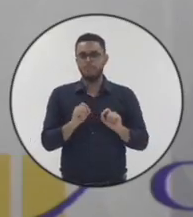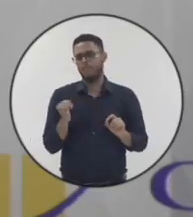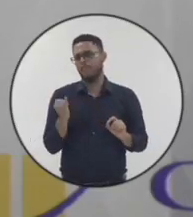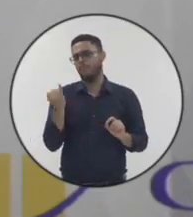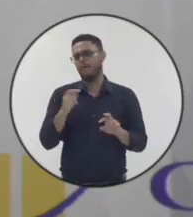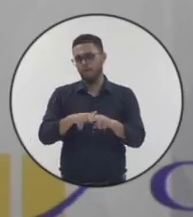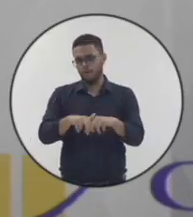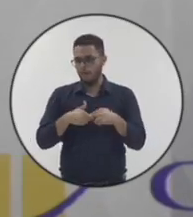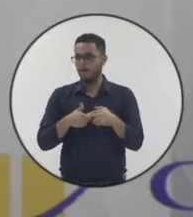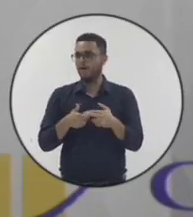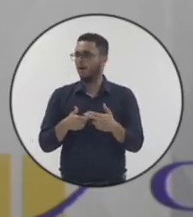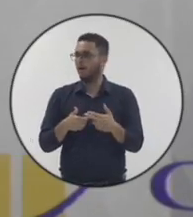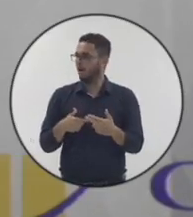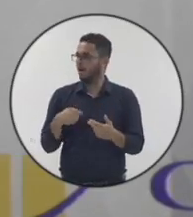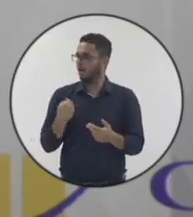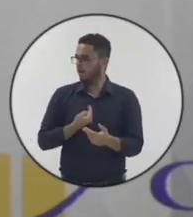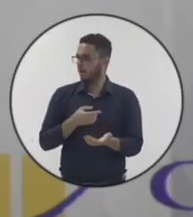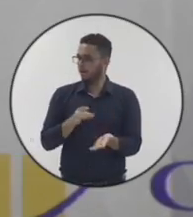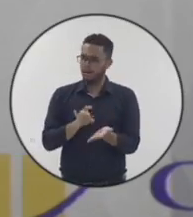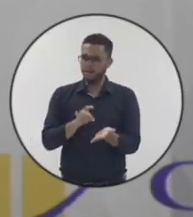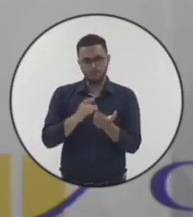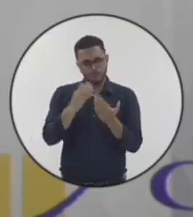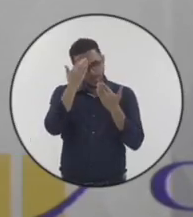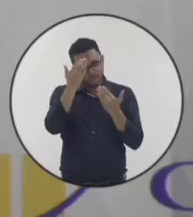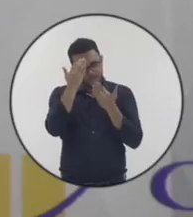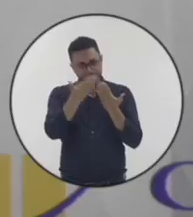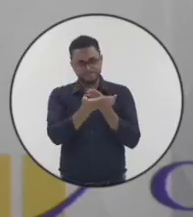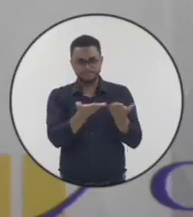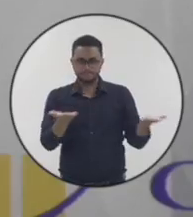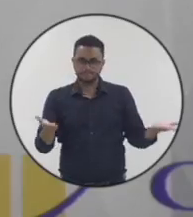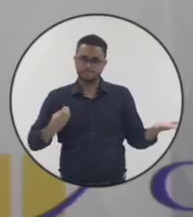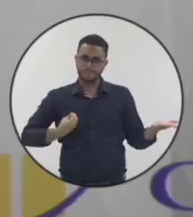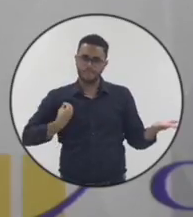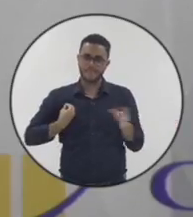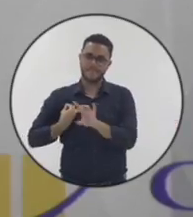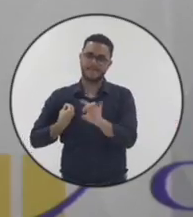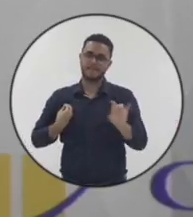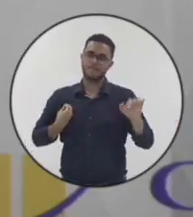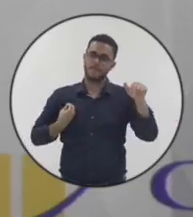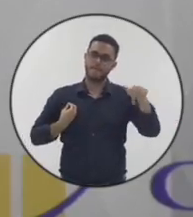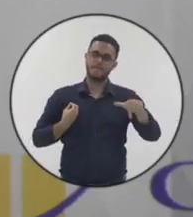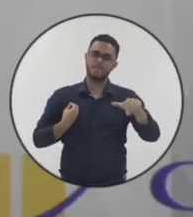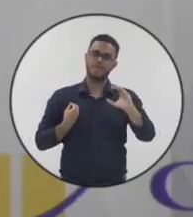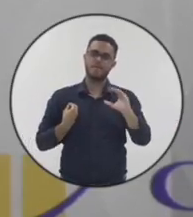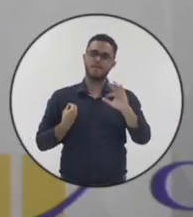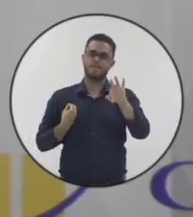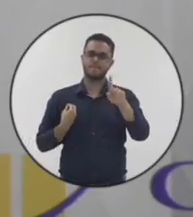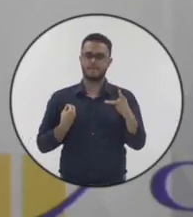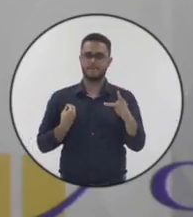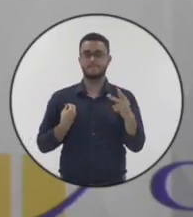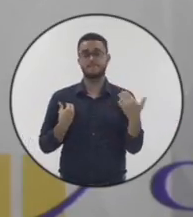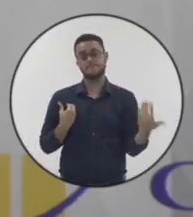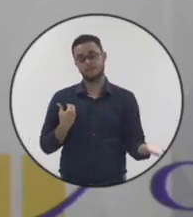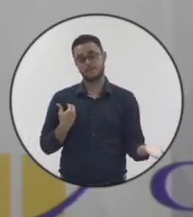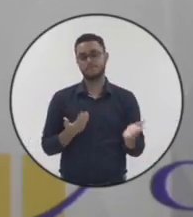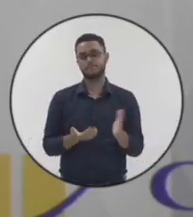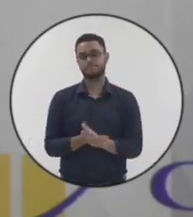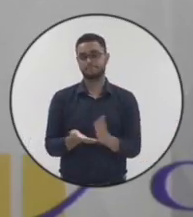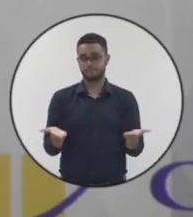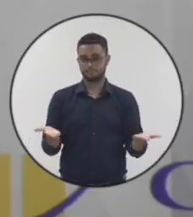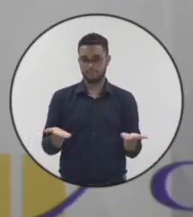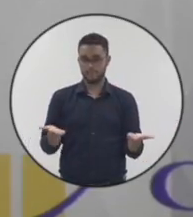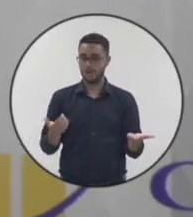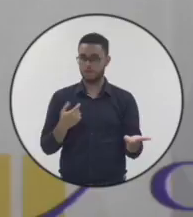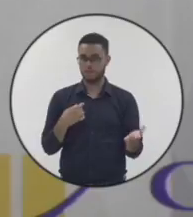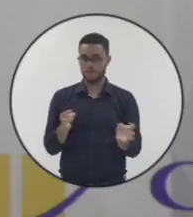nos resta uma gratidão imensa pela presença delas aqui conosco no Conselho Federal de Psicologia. Então, vou